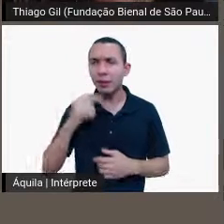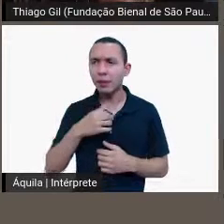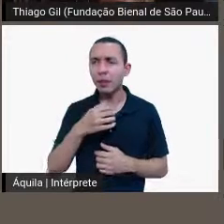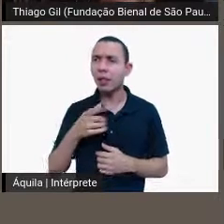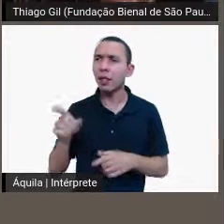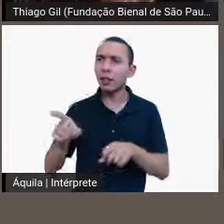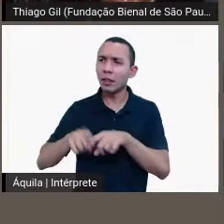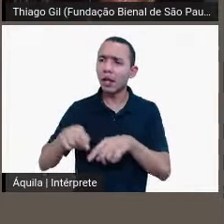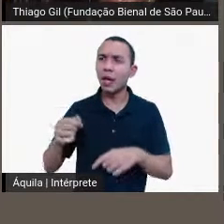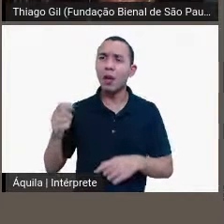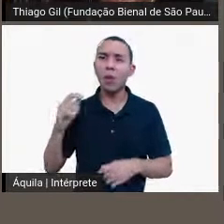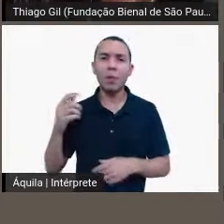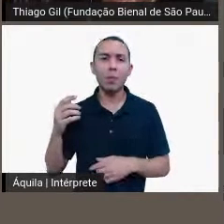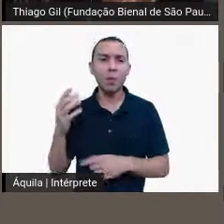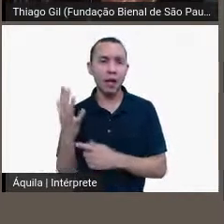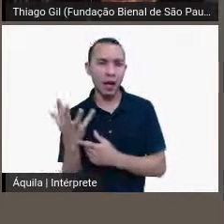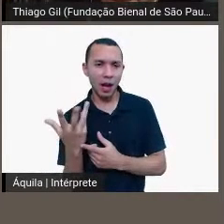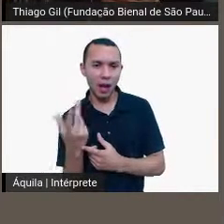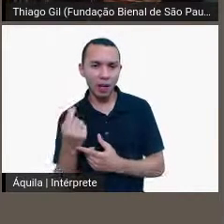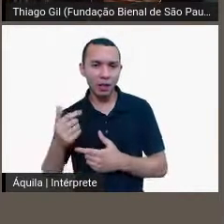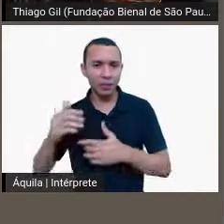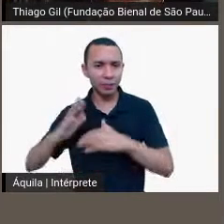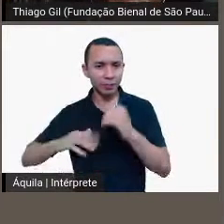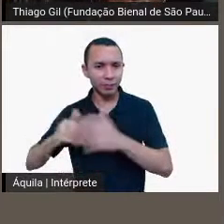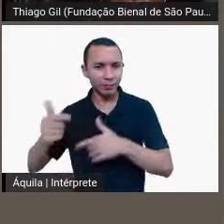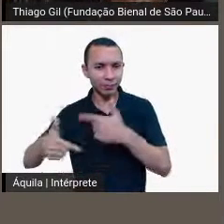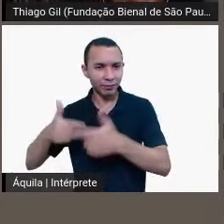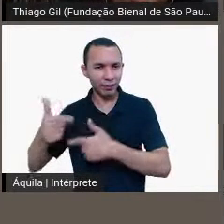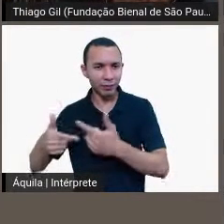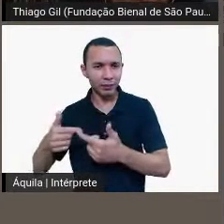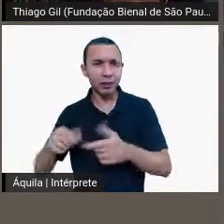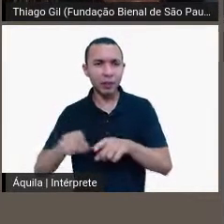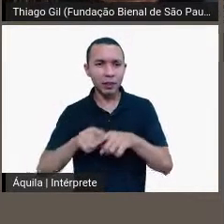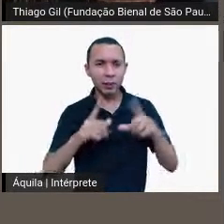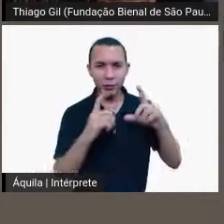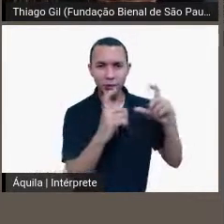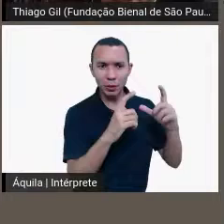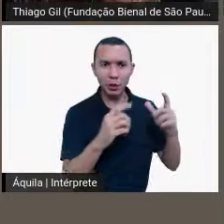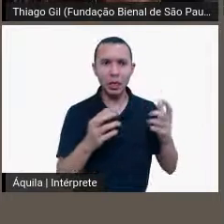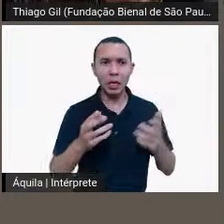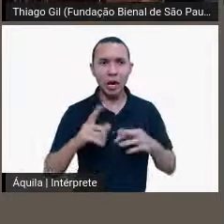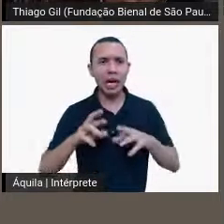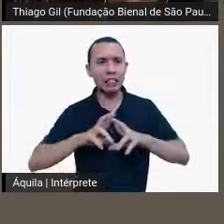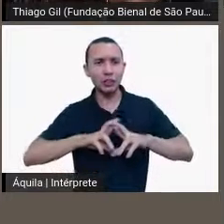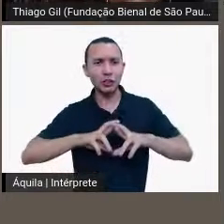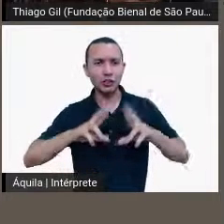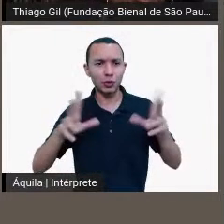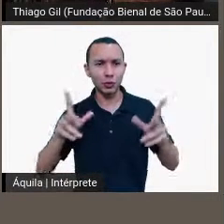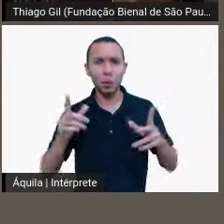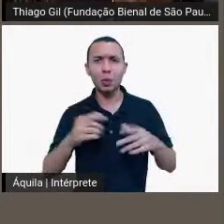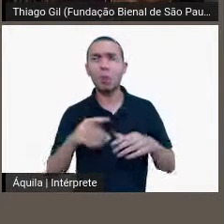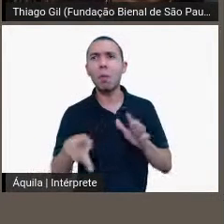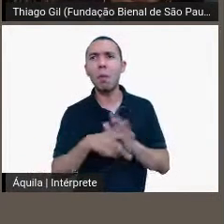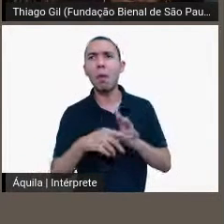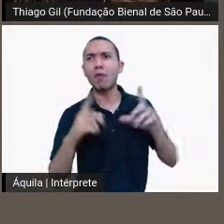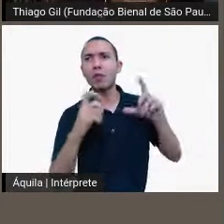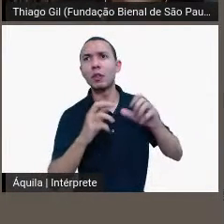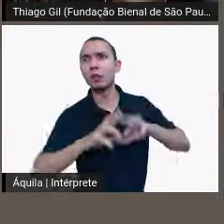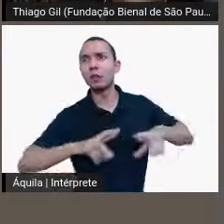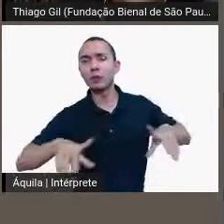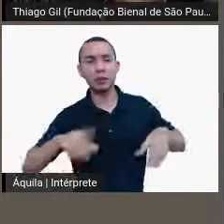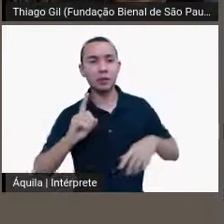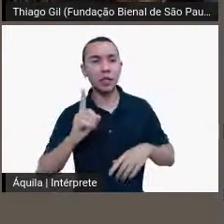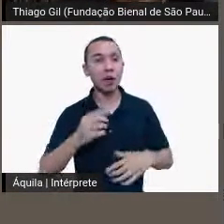são mais necessariamente aqueles seres que produzem mundos antifotográficos. Ao contrário, o